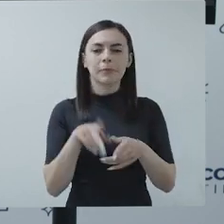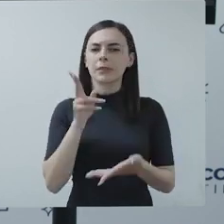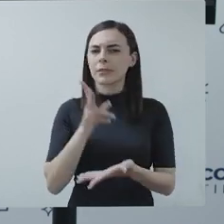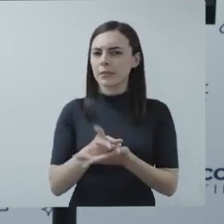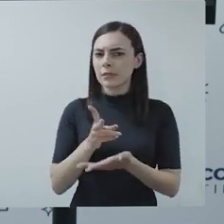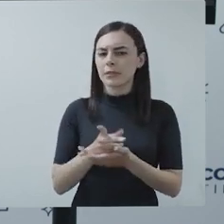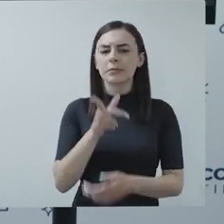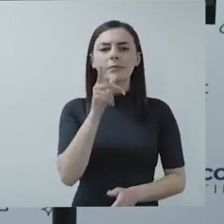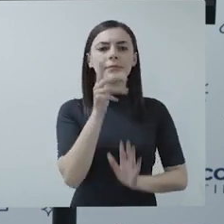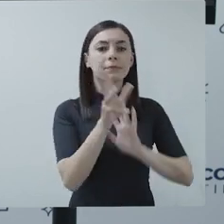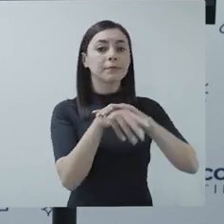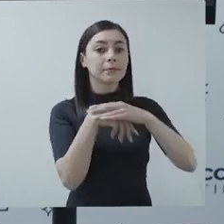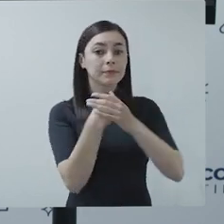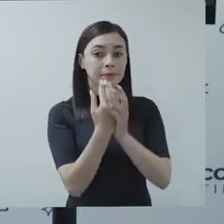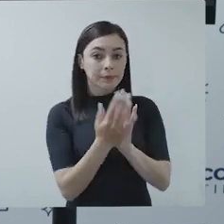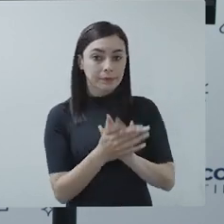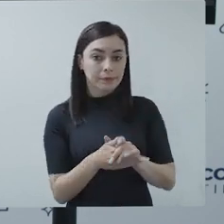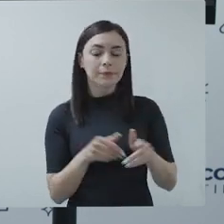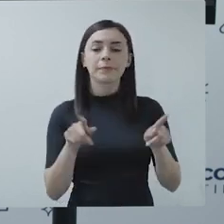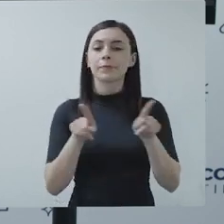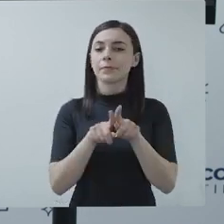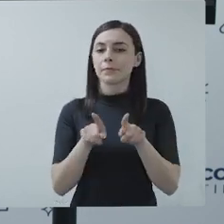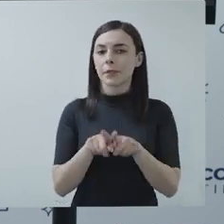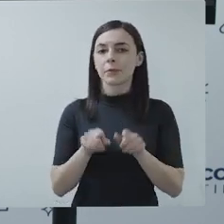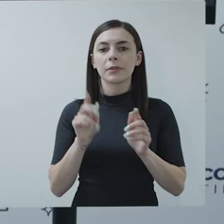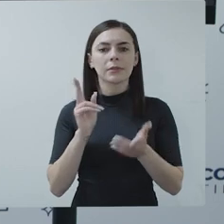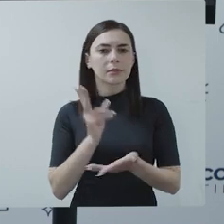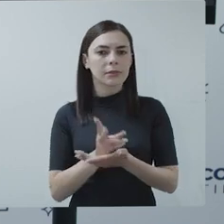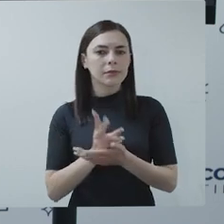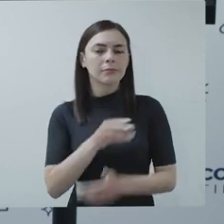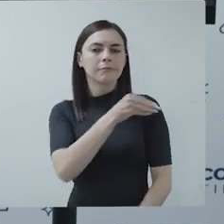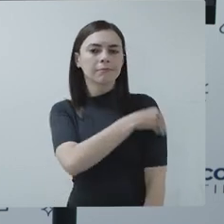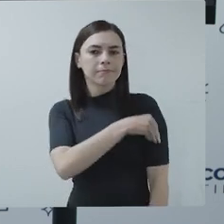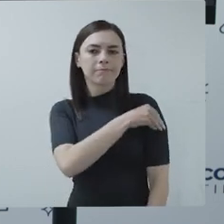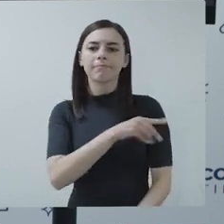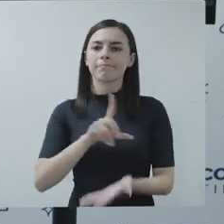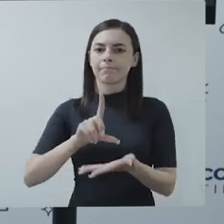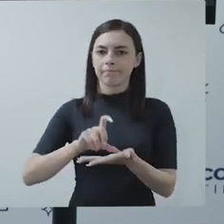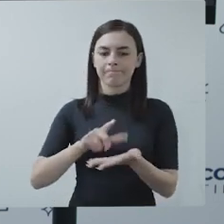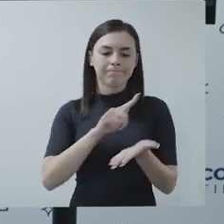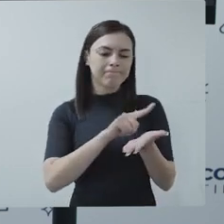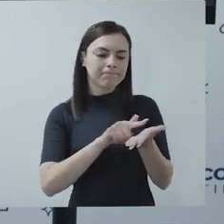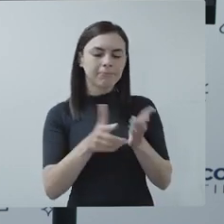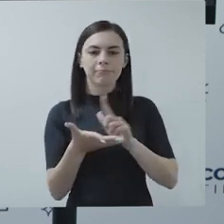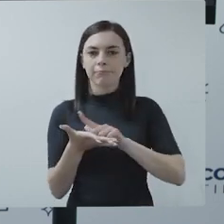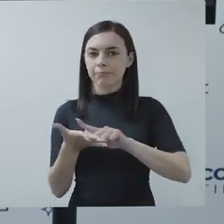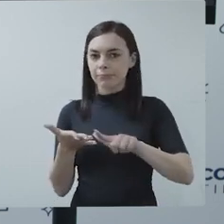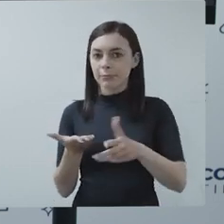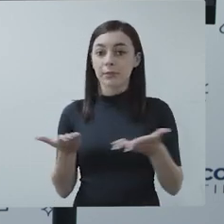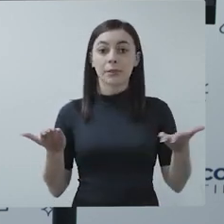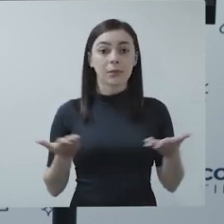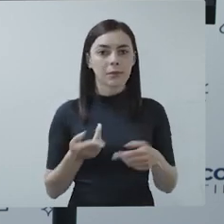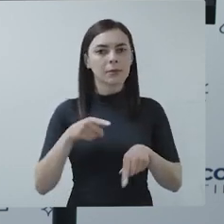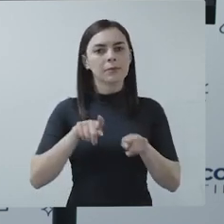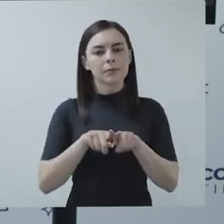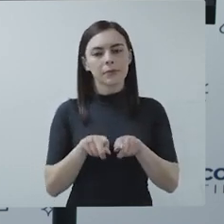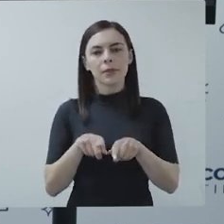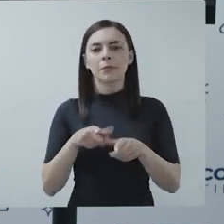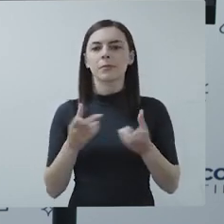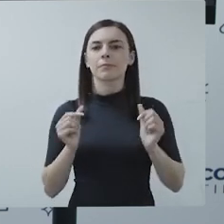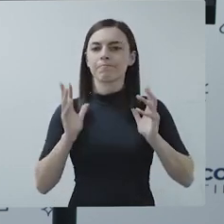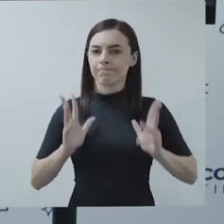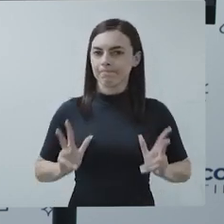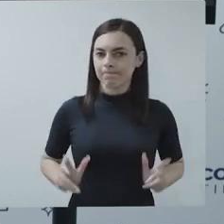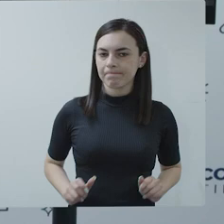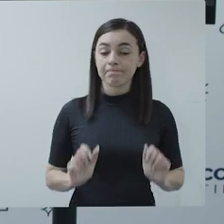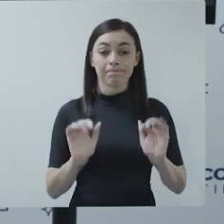estejam lavando as mãos e higienizando com álcool gel. Certo? Então eu também tô aqui, vou higienizar minha mão. Quero